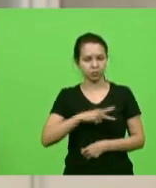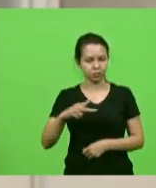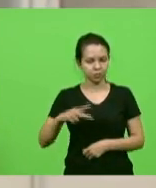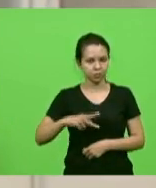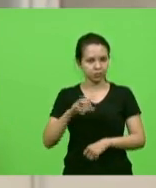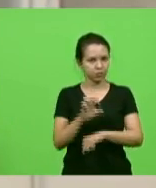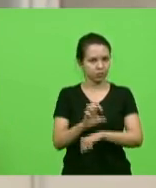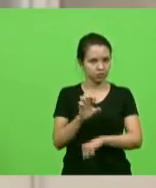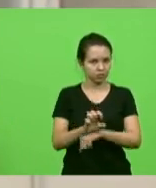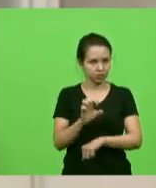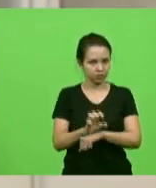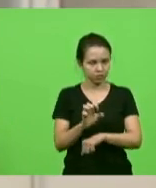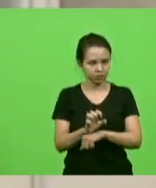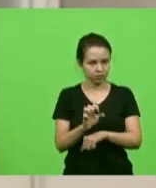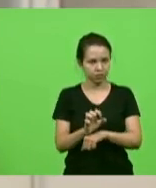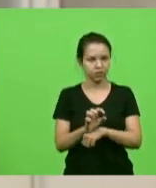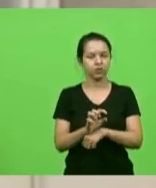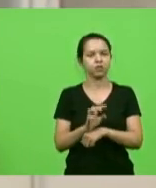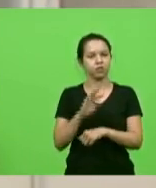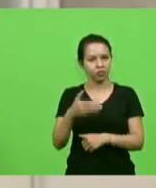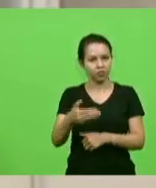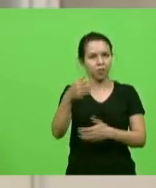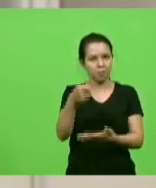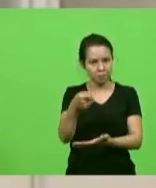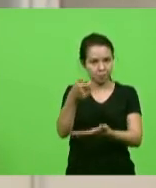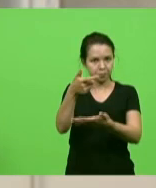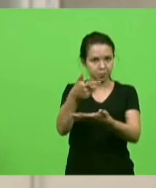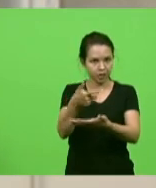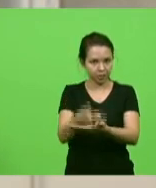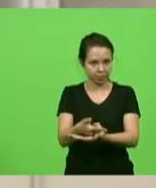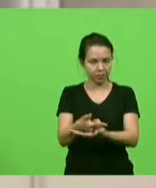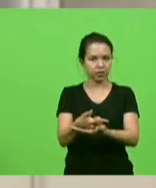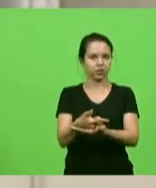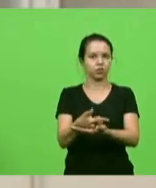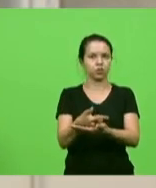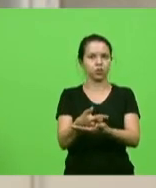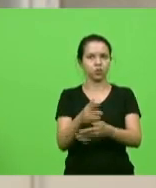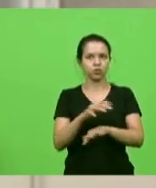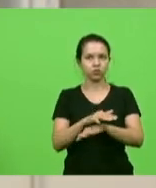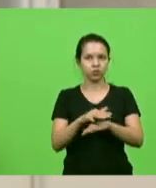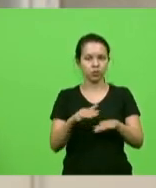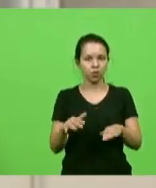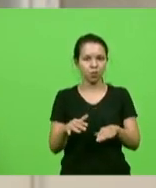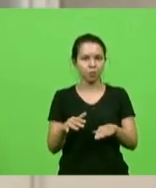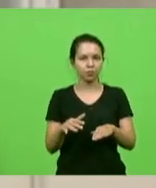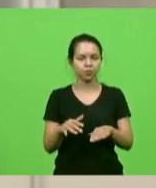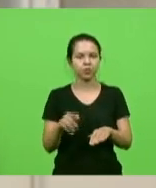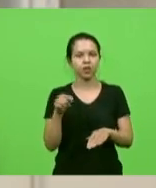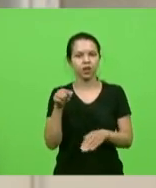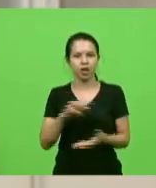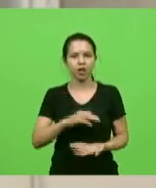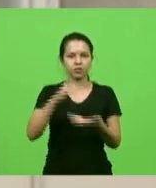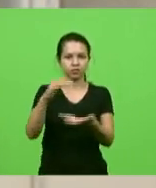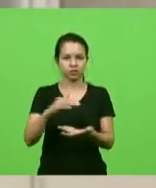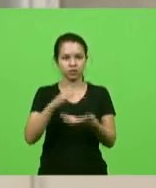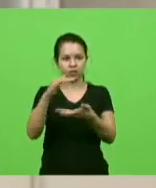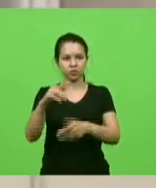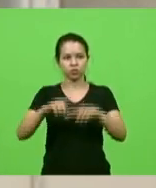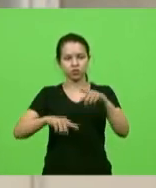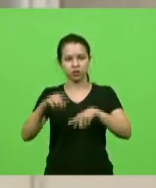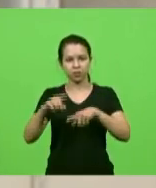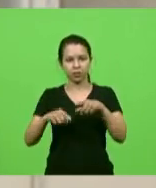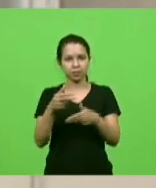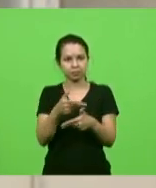Estadual realizar o pagamento Apenas quando das entregas